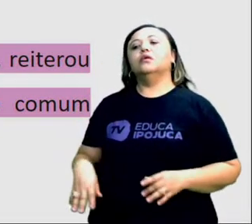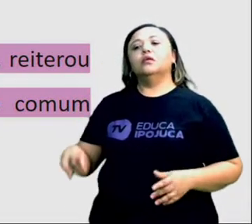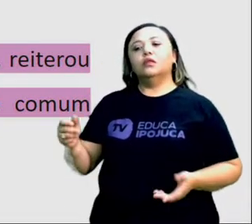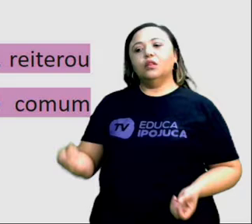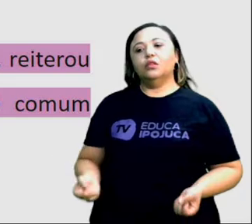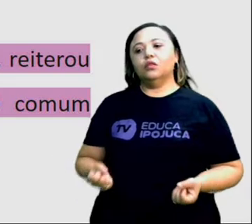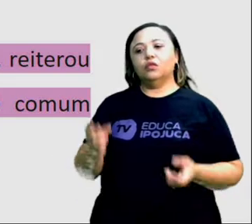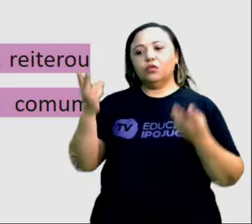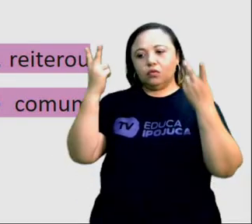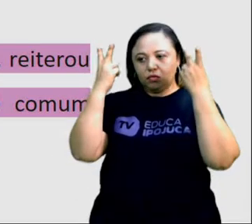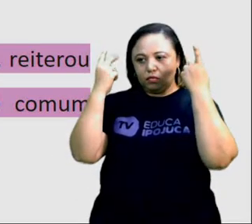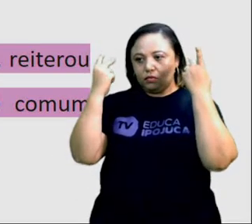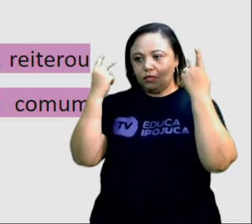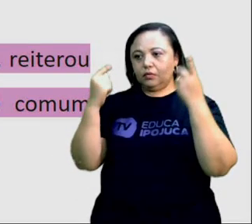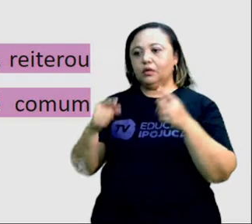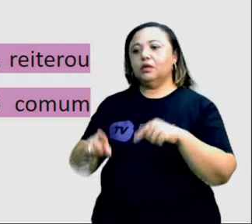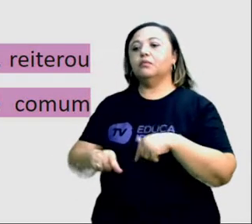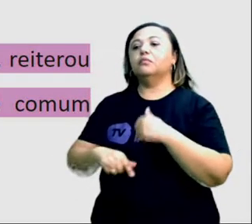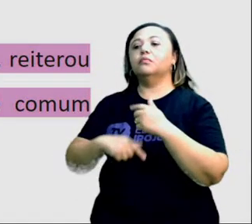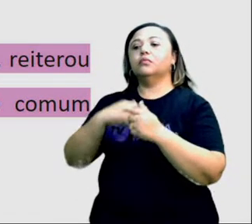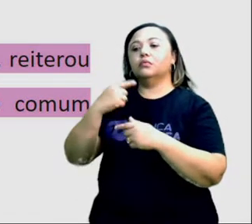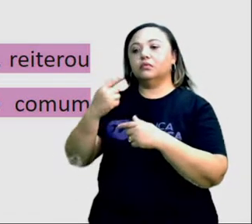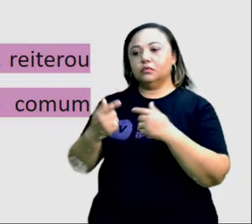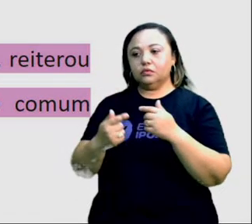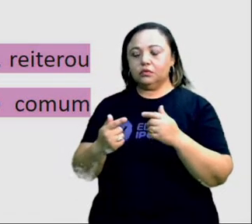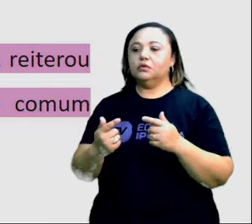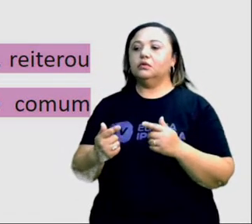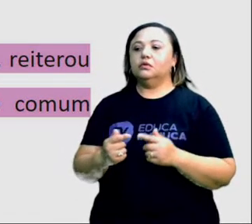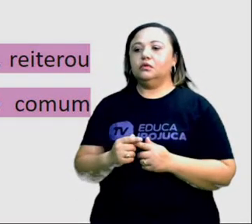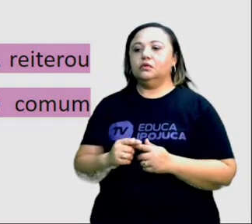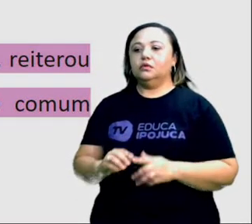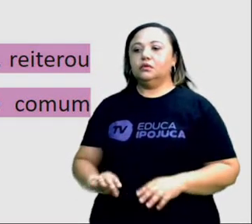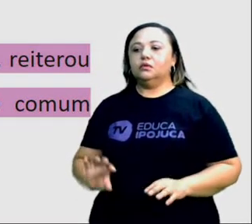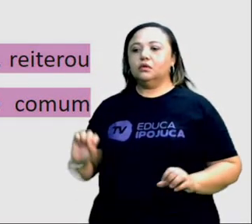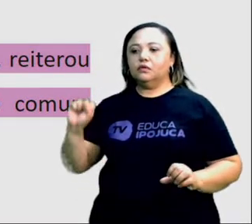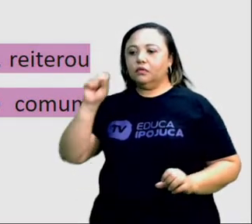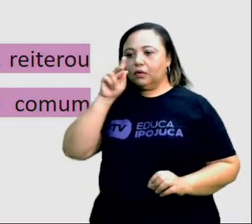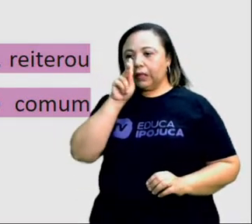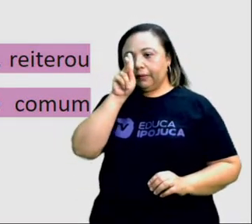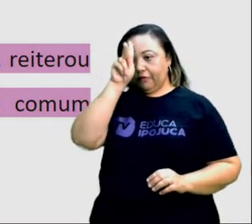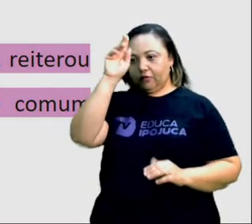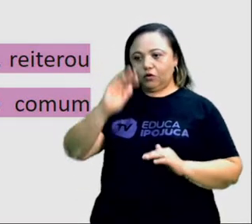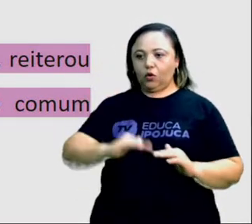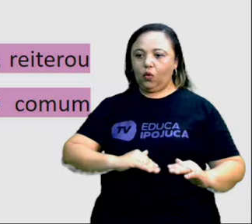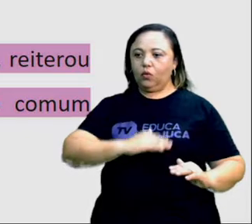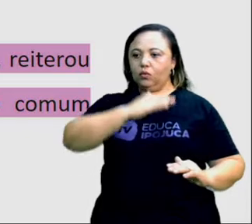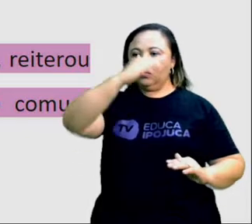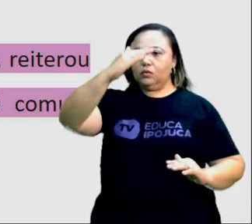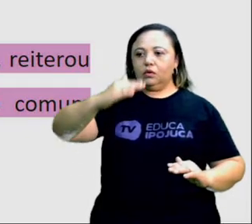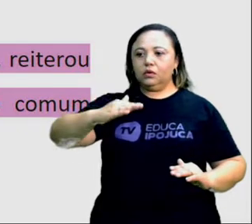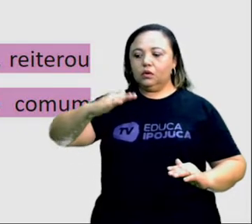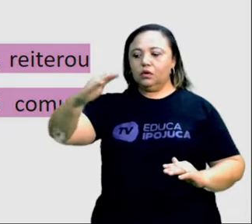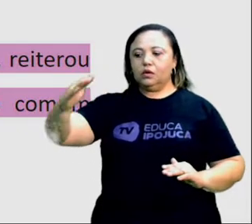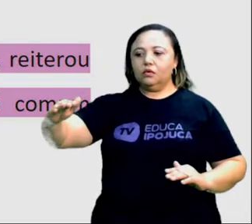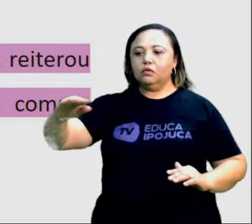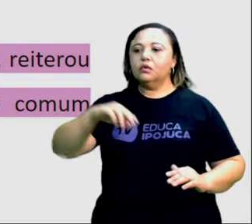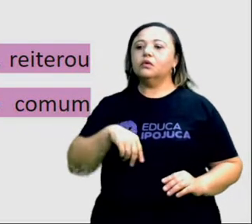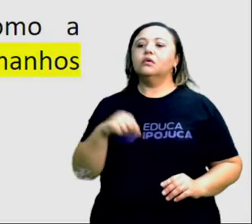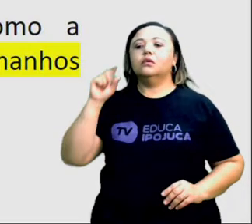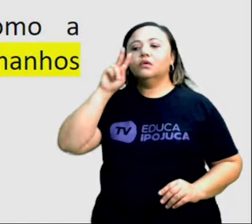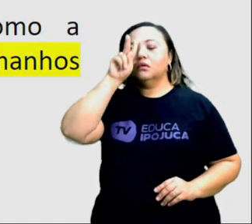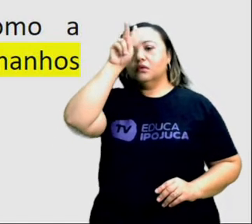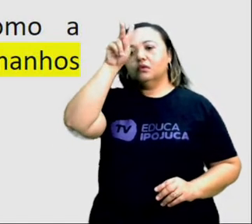fortes e é comum aparecerem essas bolotas de lama e areia, disse a bióloga.